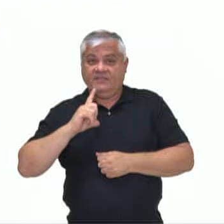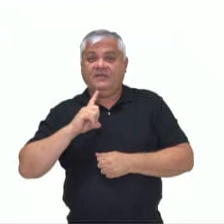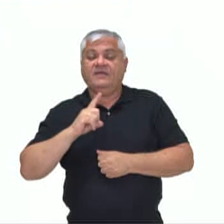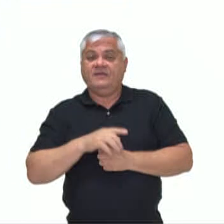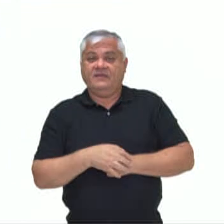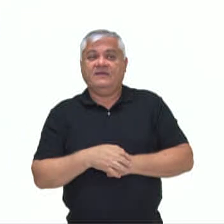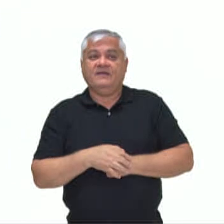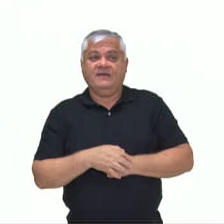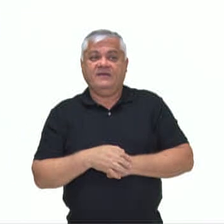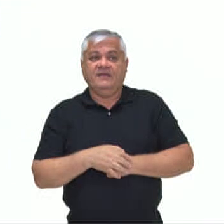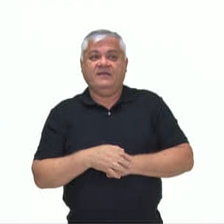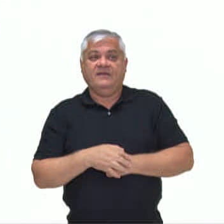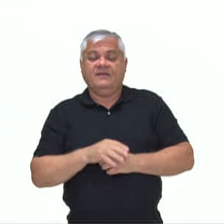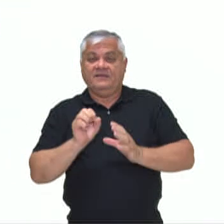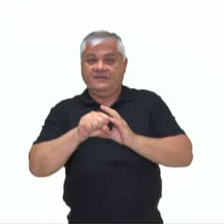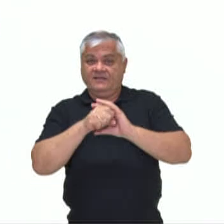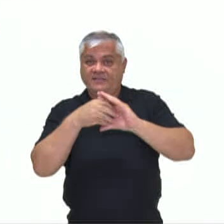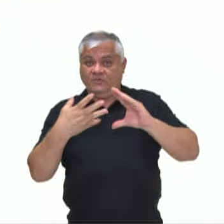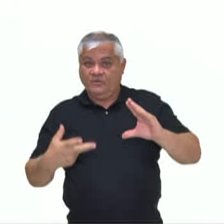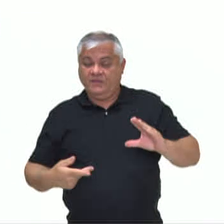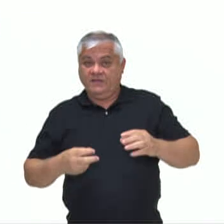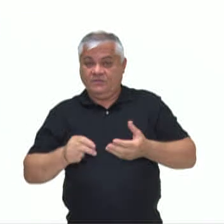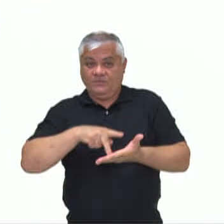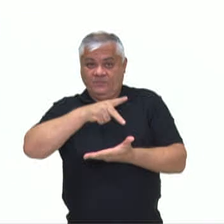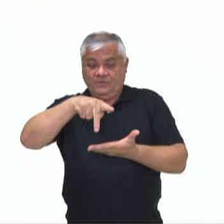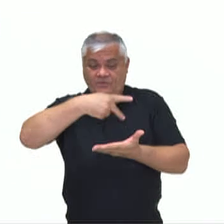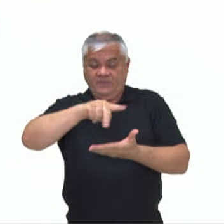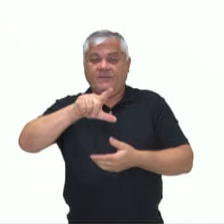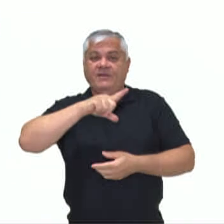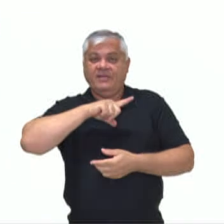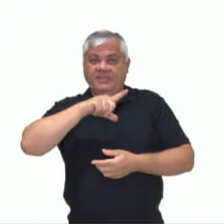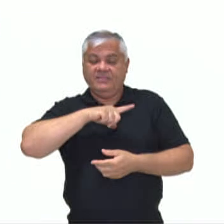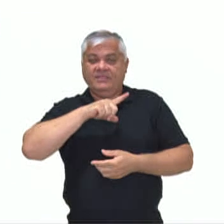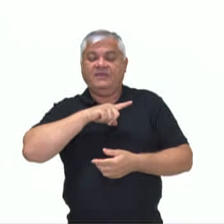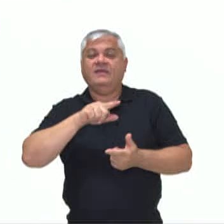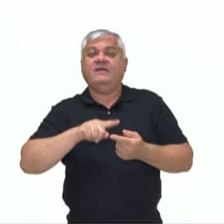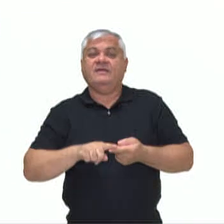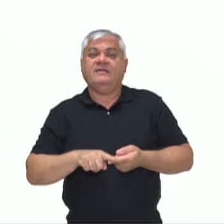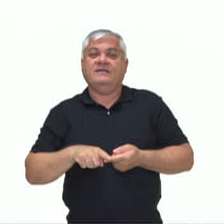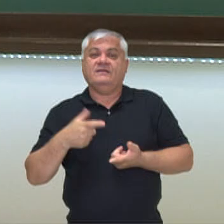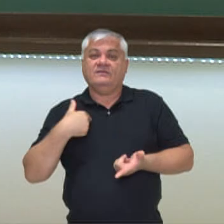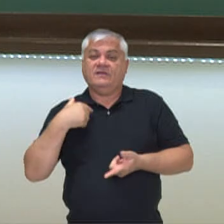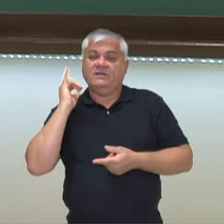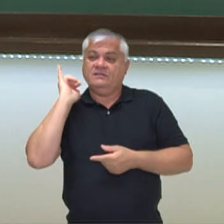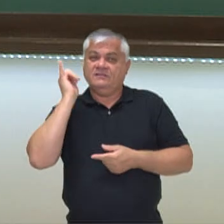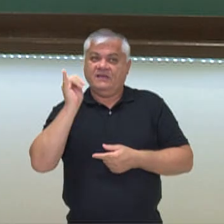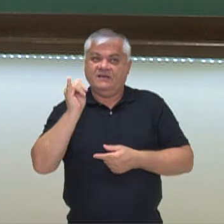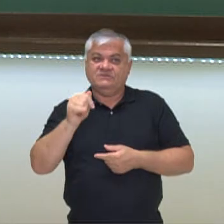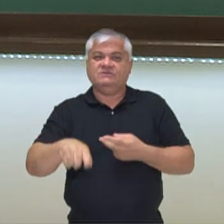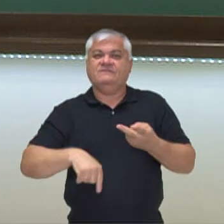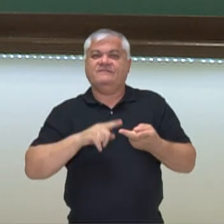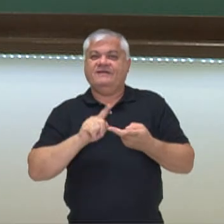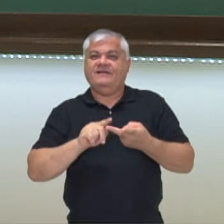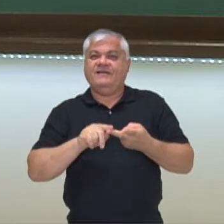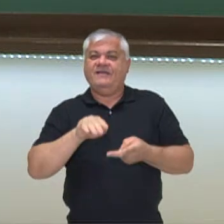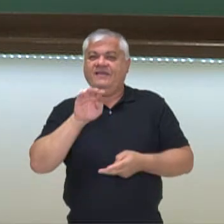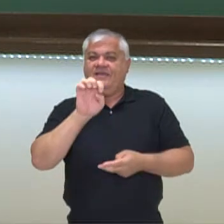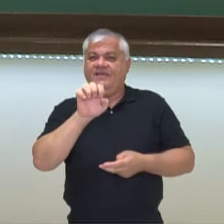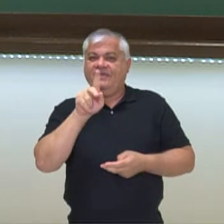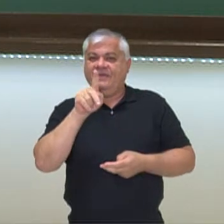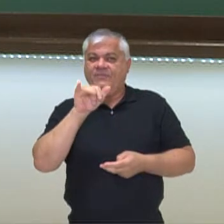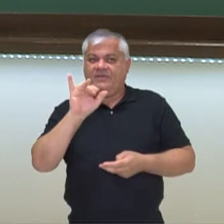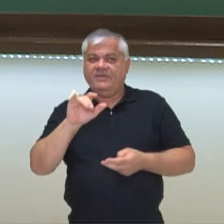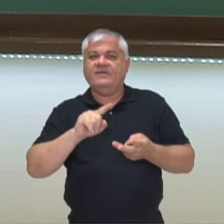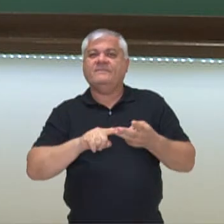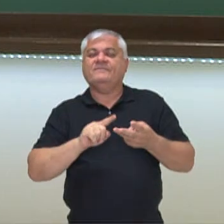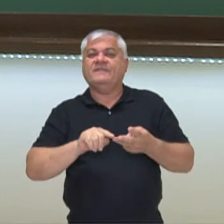categories of poems are narrative, epic and lyric. Essas são as categorias mais